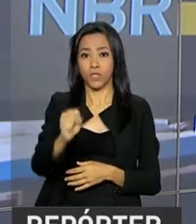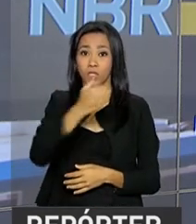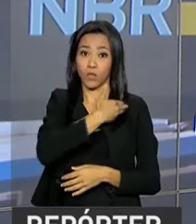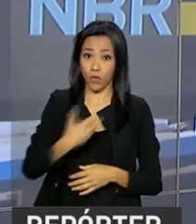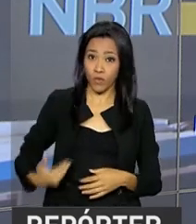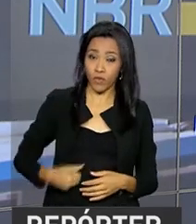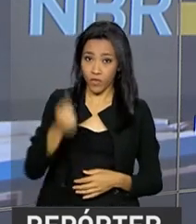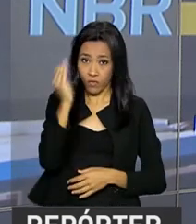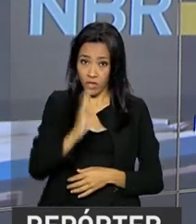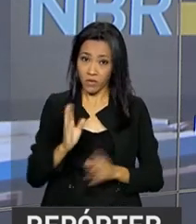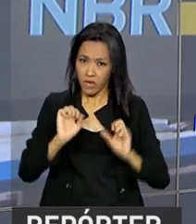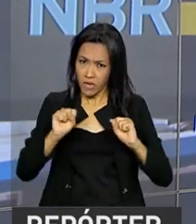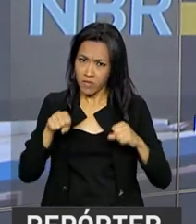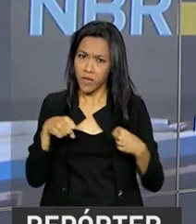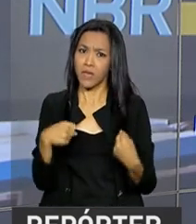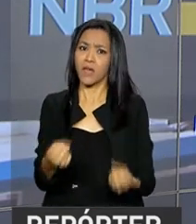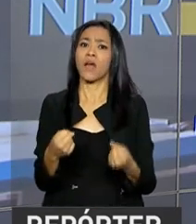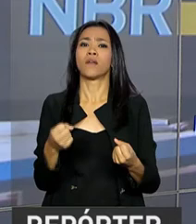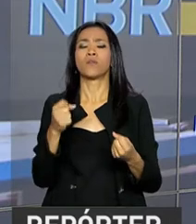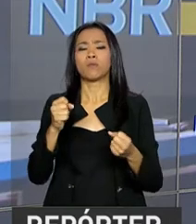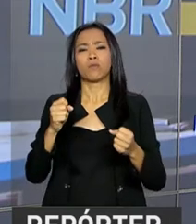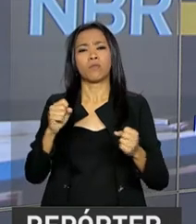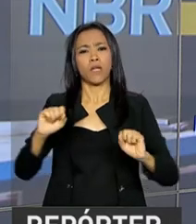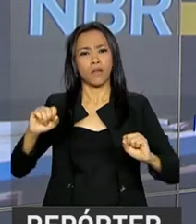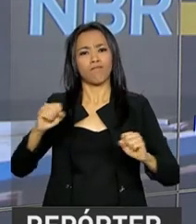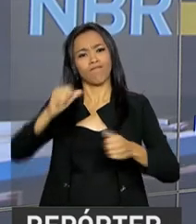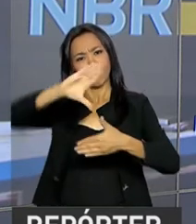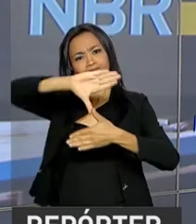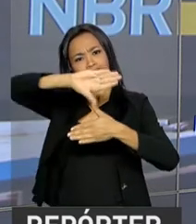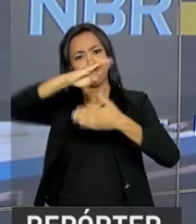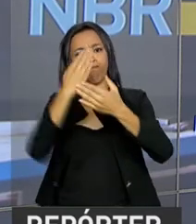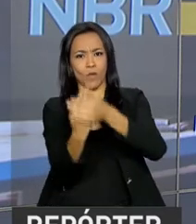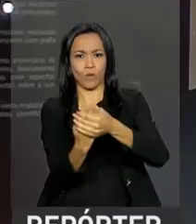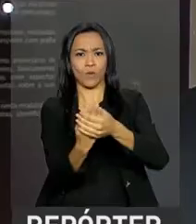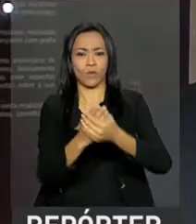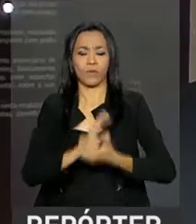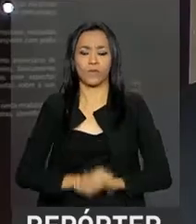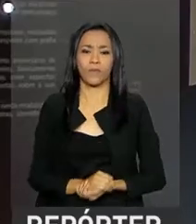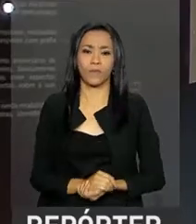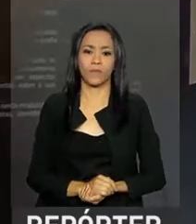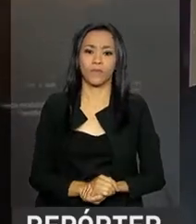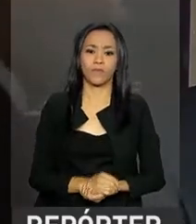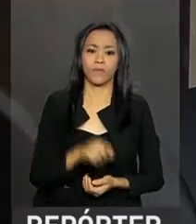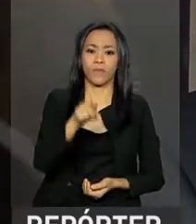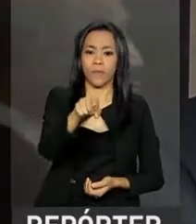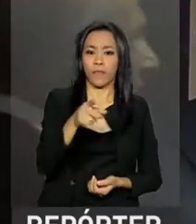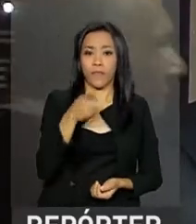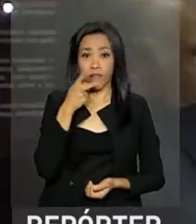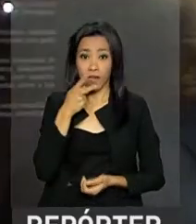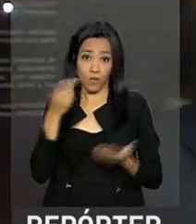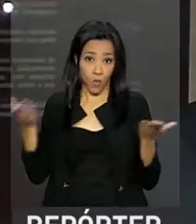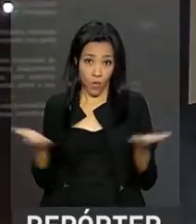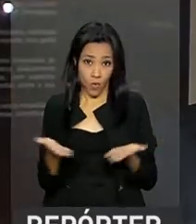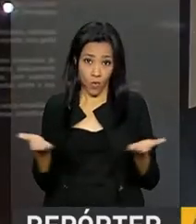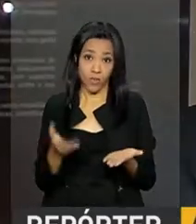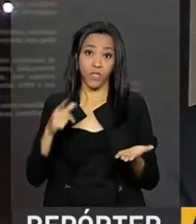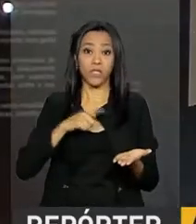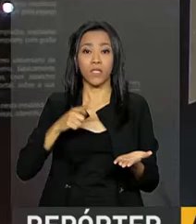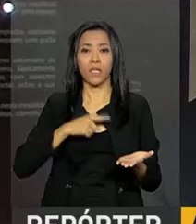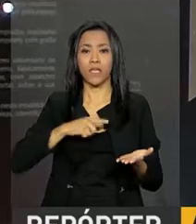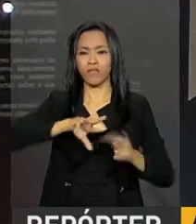empenhado na consolidação do mercosul hoje existe uma convergência de